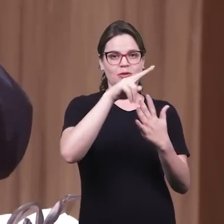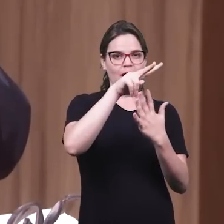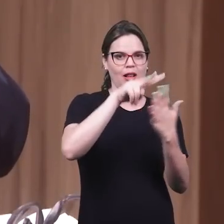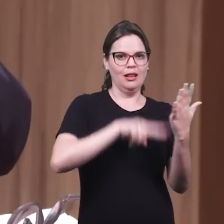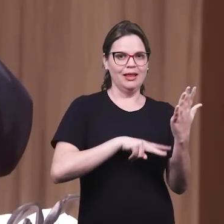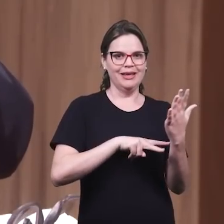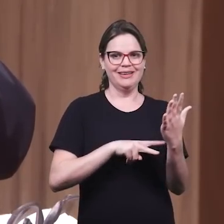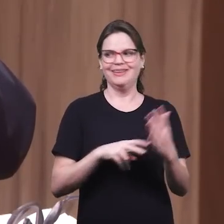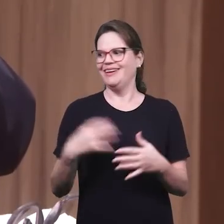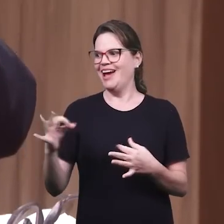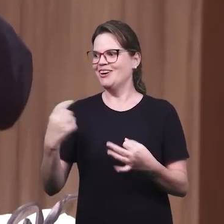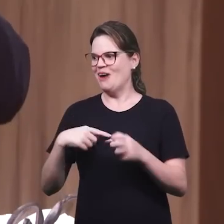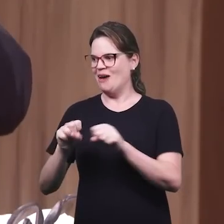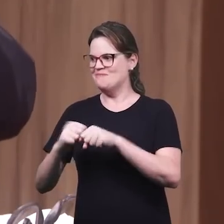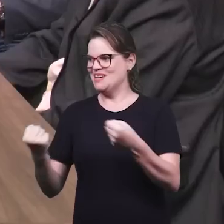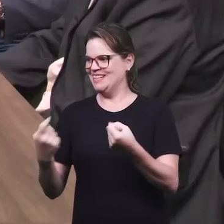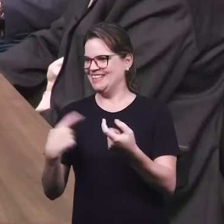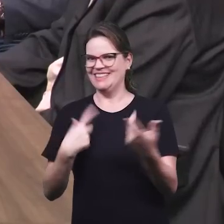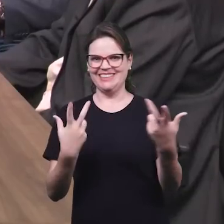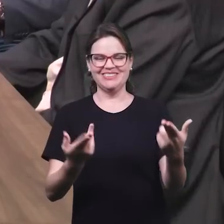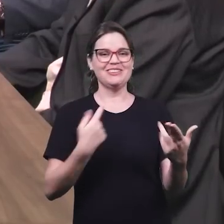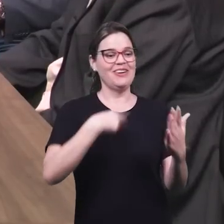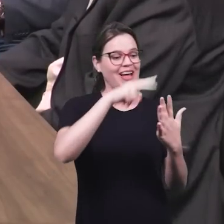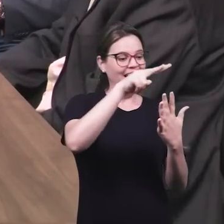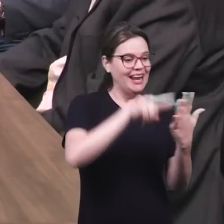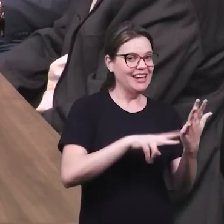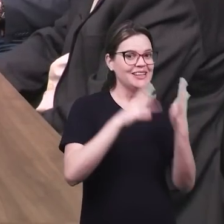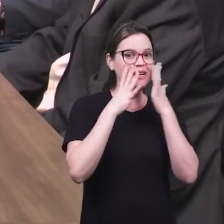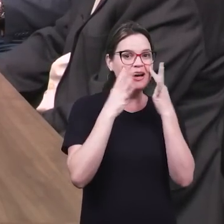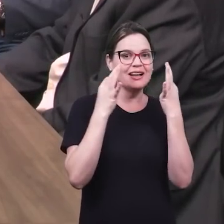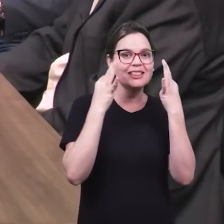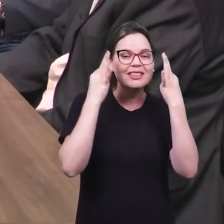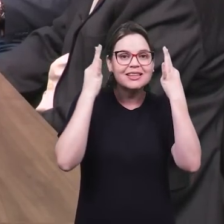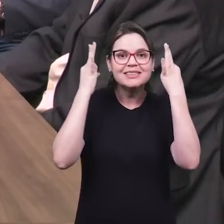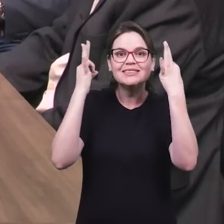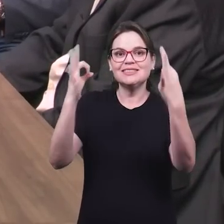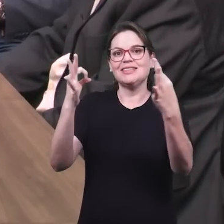Eu estou com ele aberto aqui. Isso, aquele que lê, aquele que ouve, aquele que...